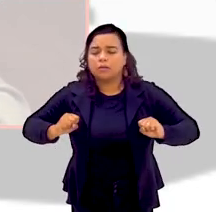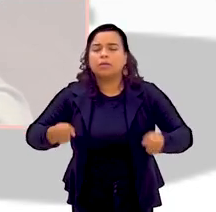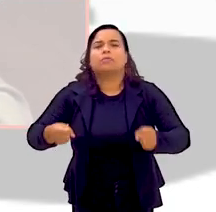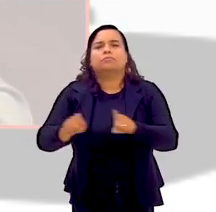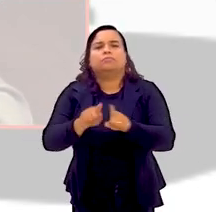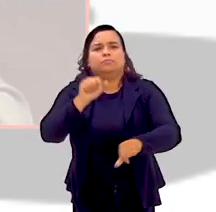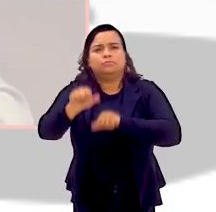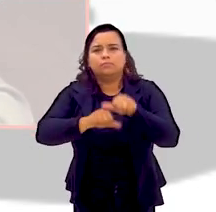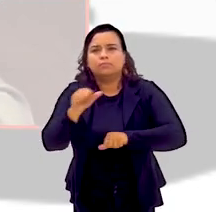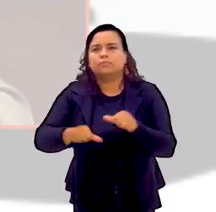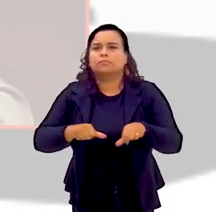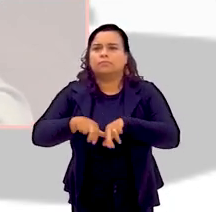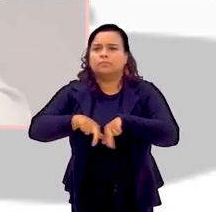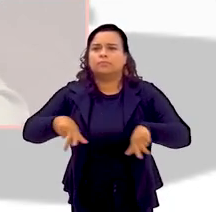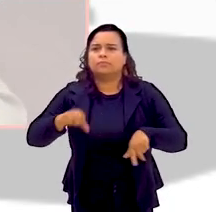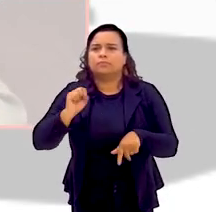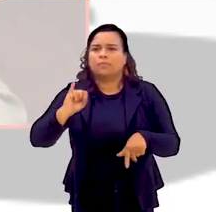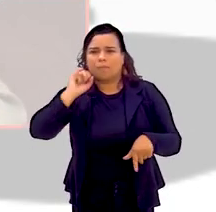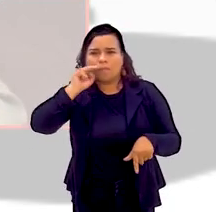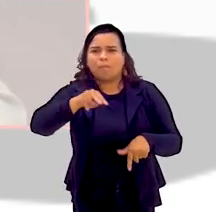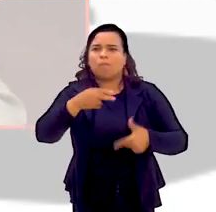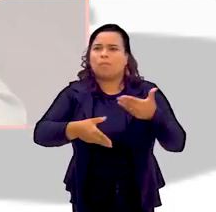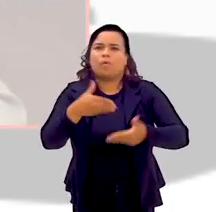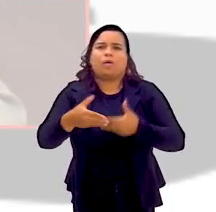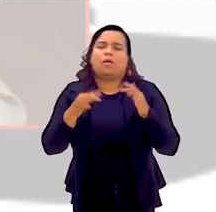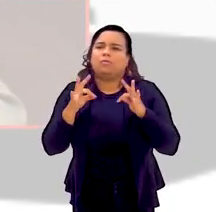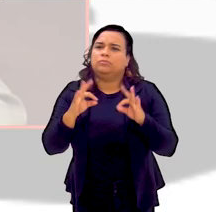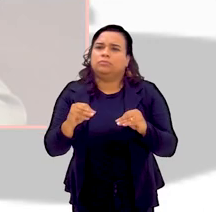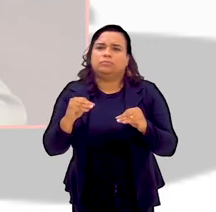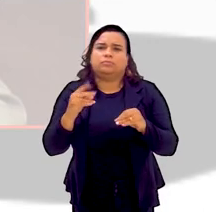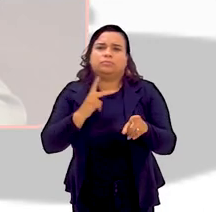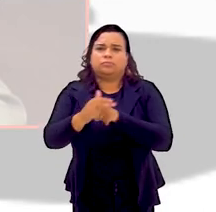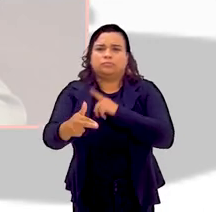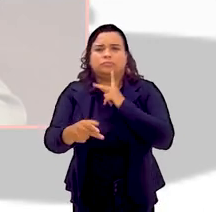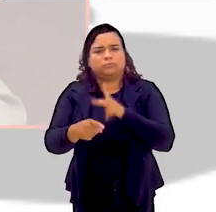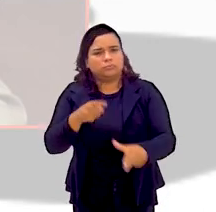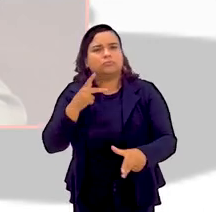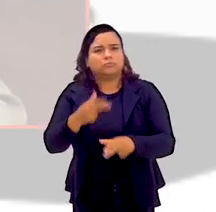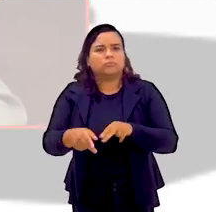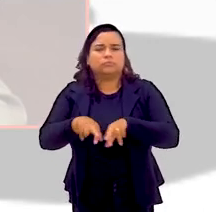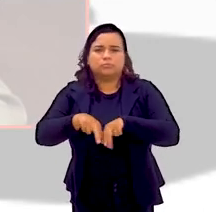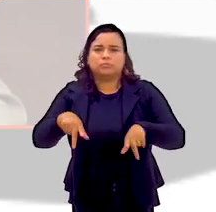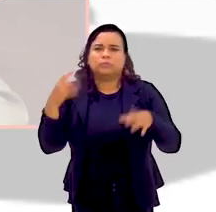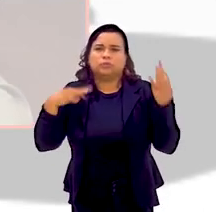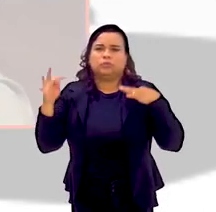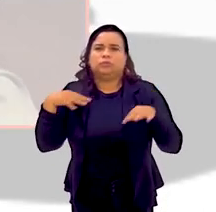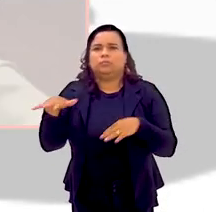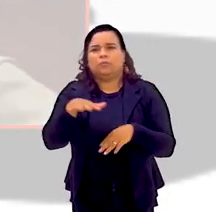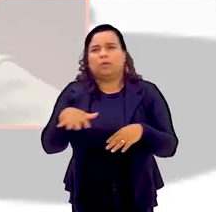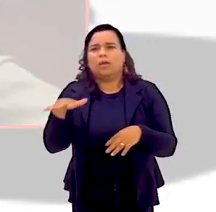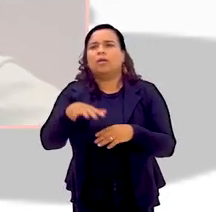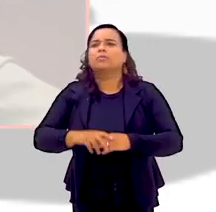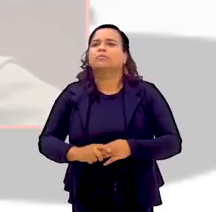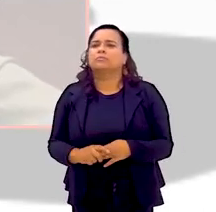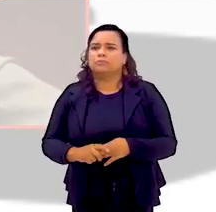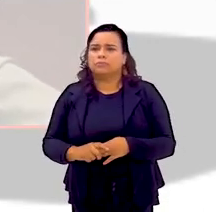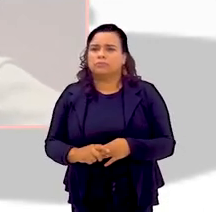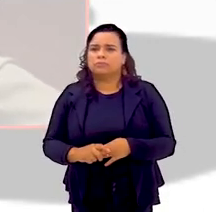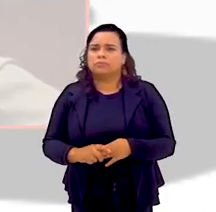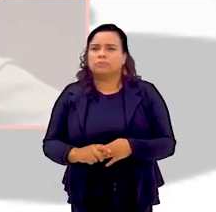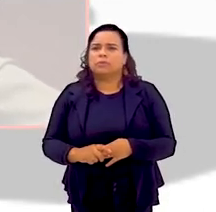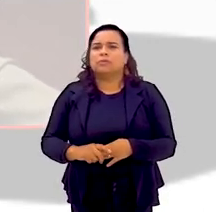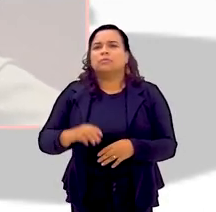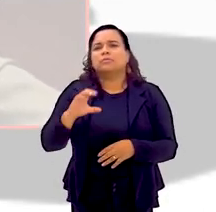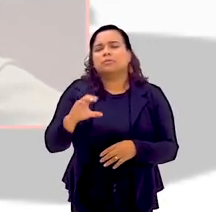a revitalização do Rio, que se soma em todos esses processos de vitória que o Rio de Janeiro tem obtido na área de turismo. A